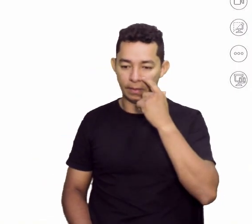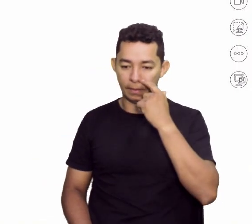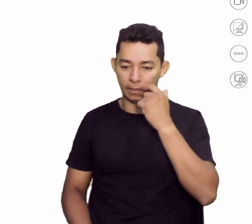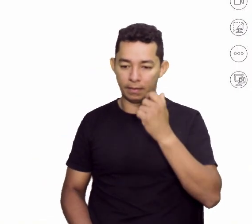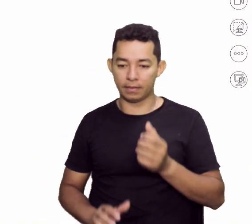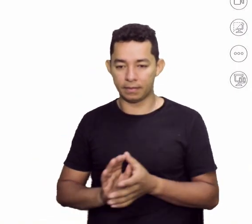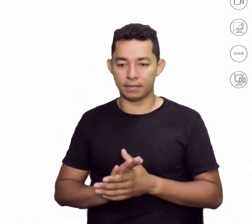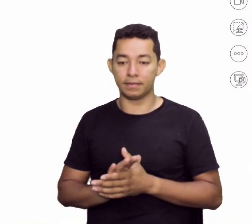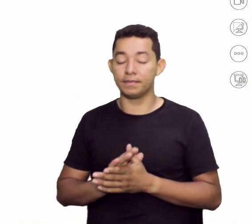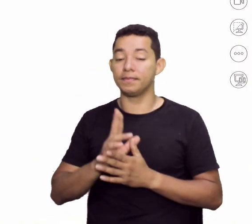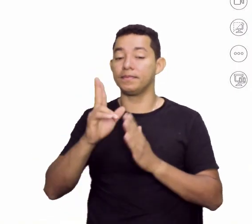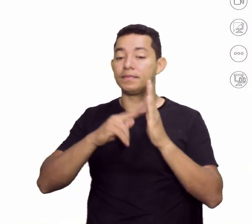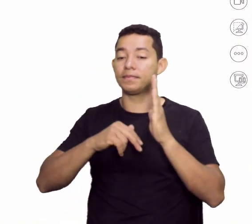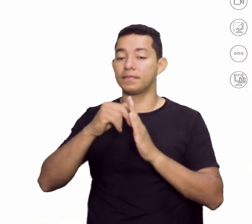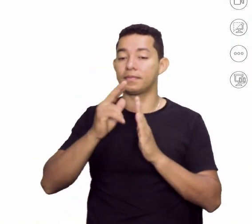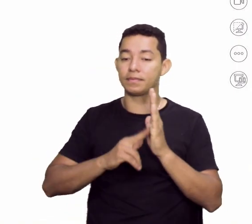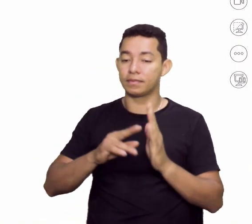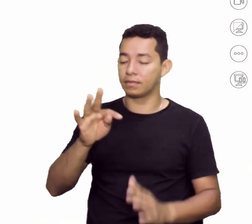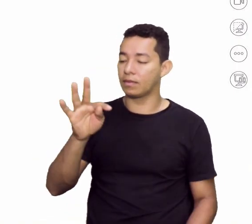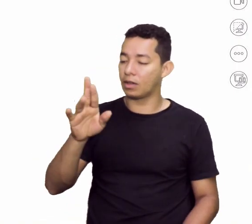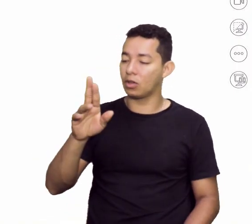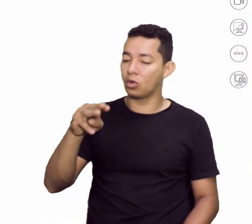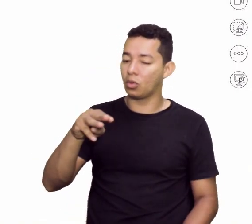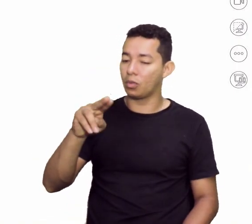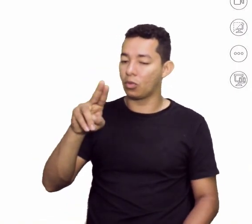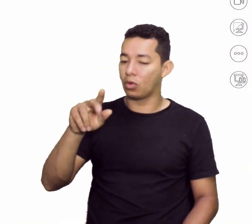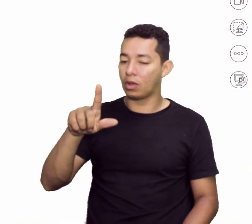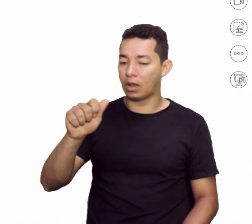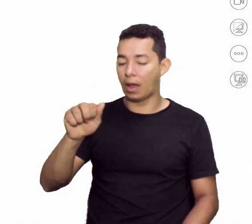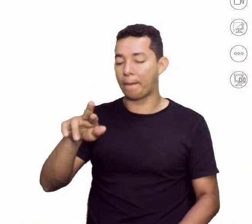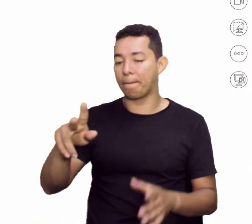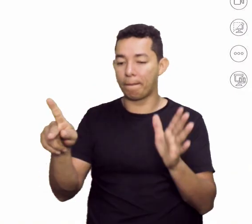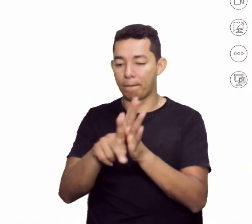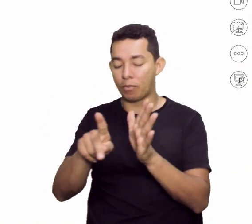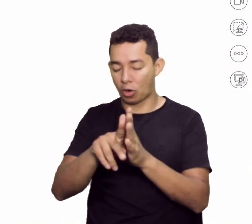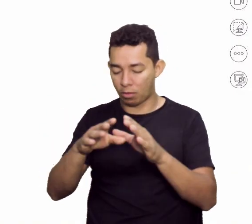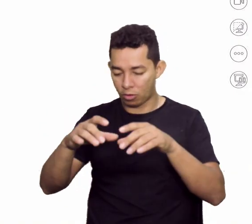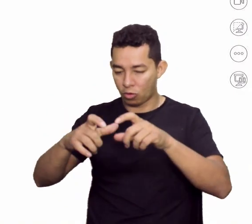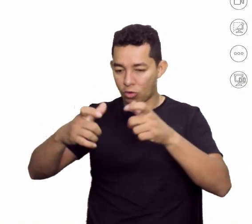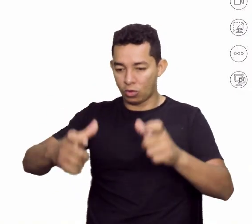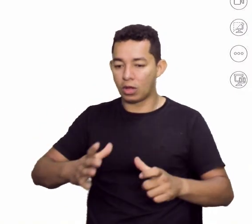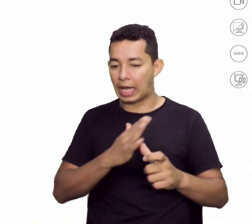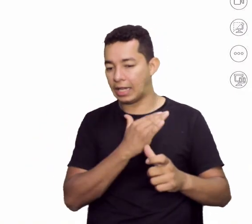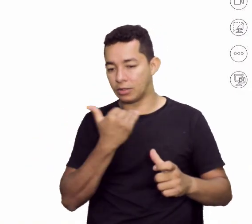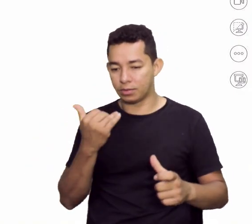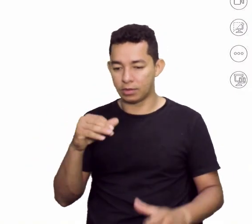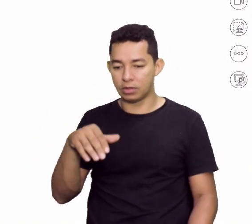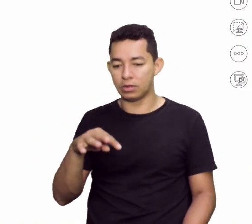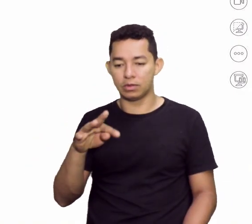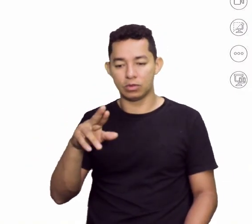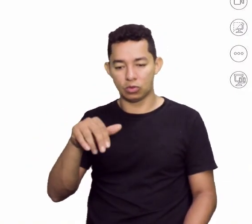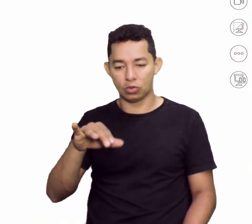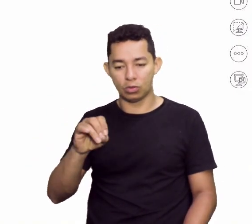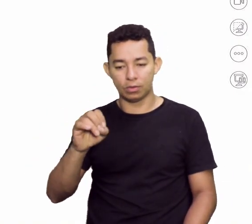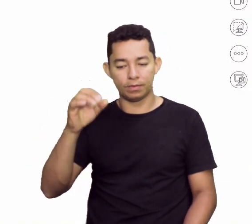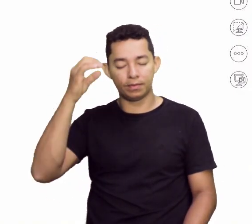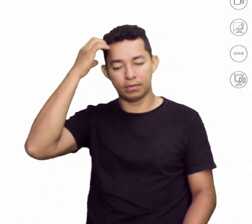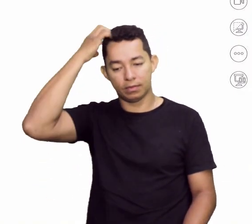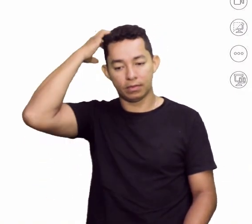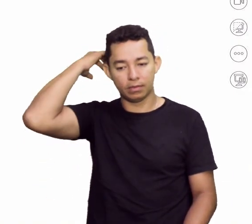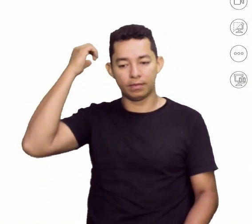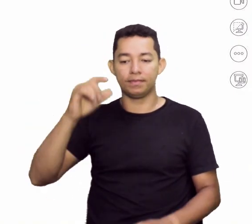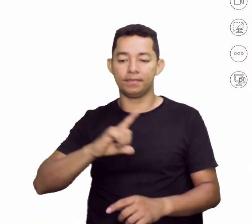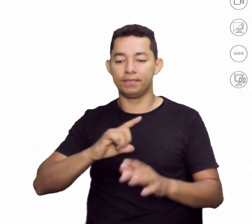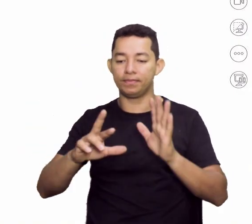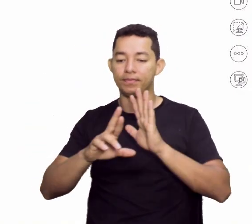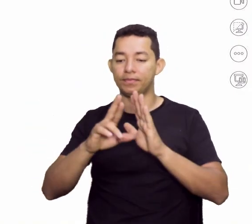Pintura tubular, é porque nos túmulos, né, tem essas pinturas representando